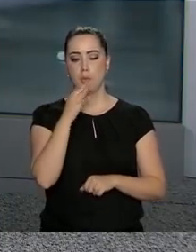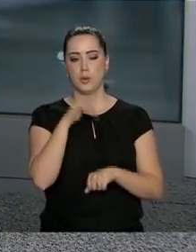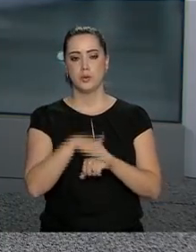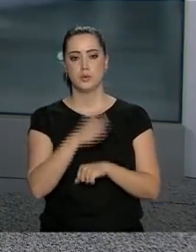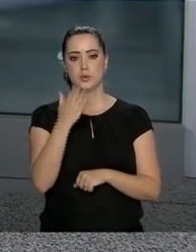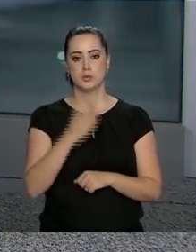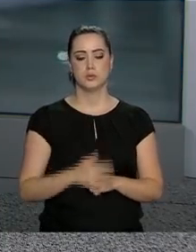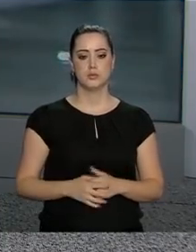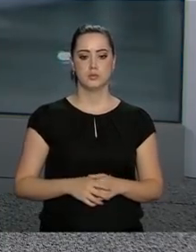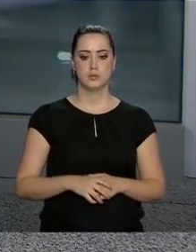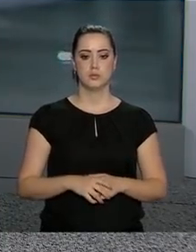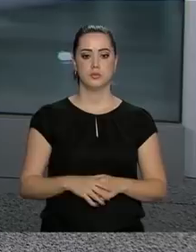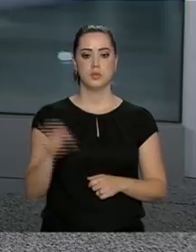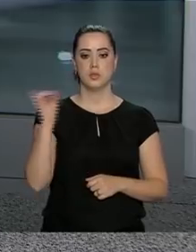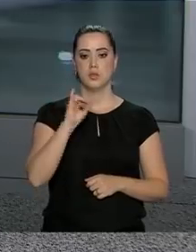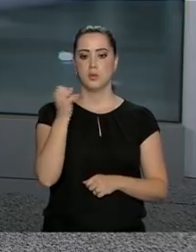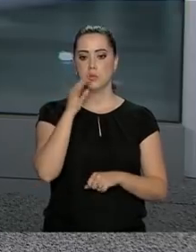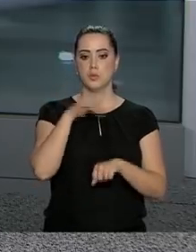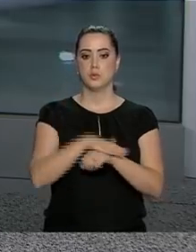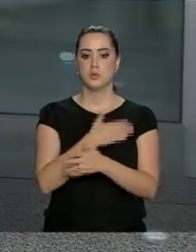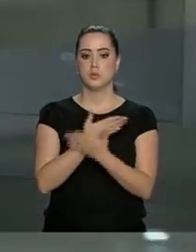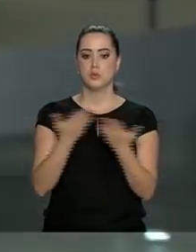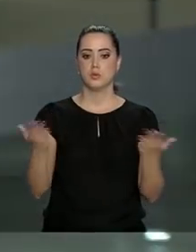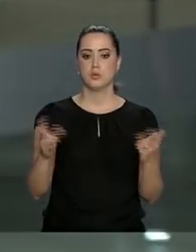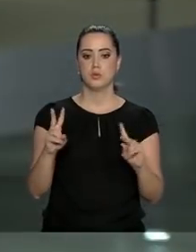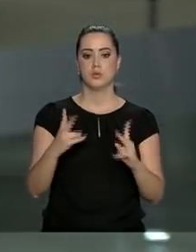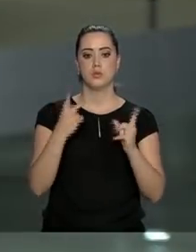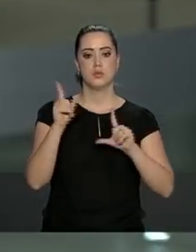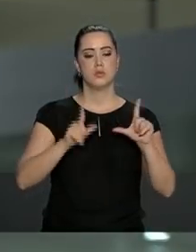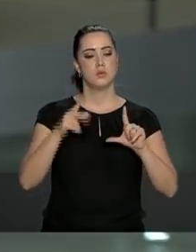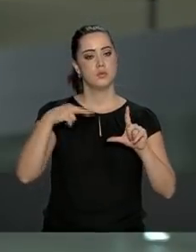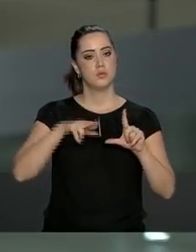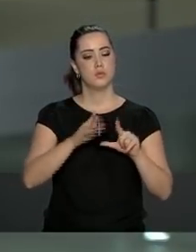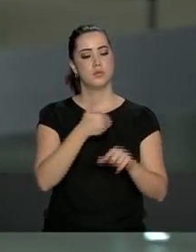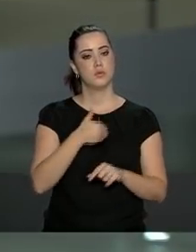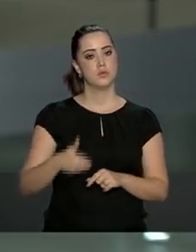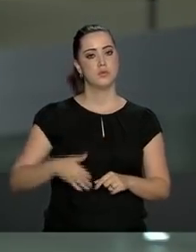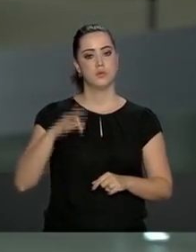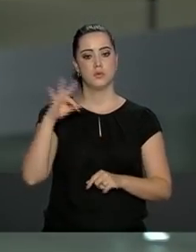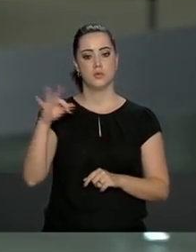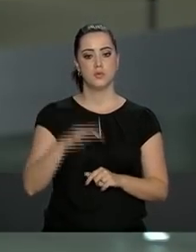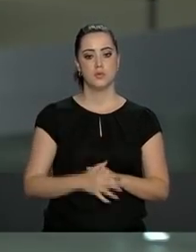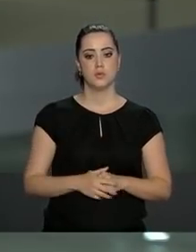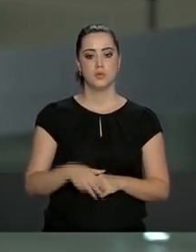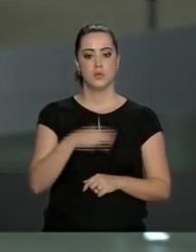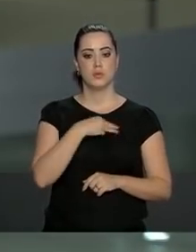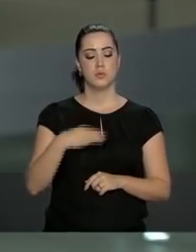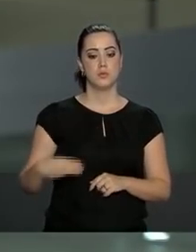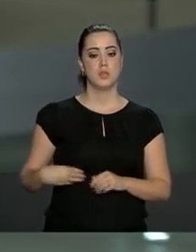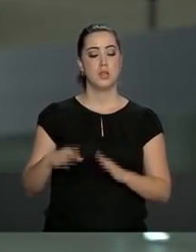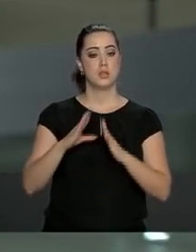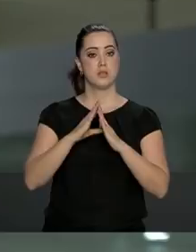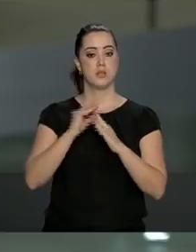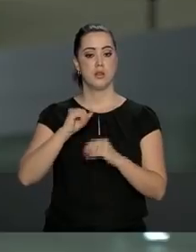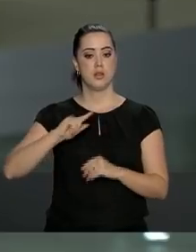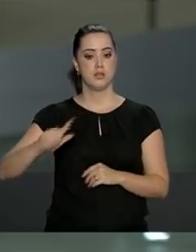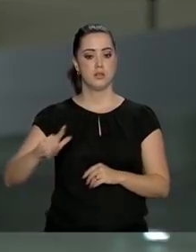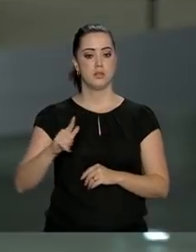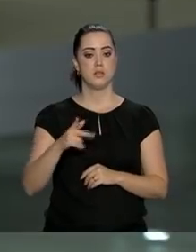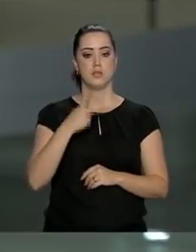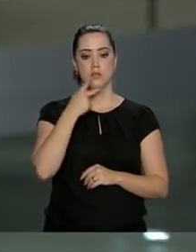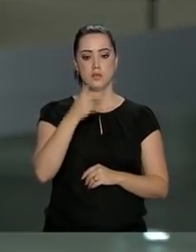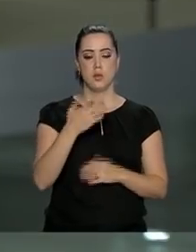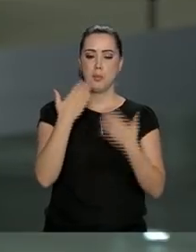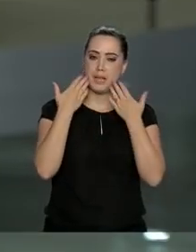boa noite. Boa noite, Alessandra. Boa noite a todos que acompanham a NBR e a TV do Governo Federal. O ministro da Casa Civil, Onyx